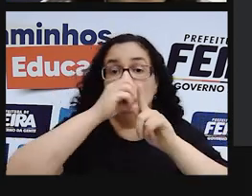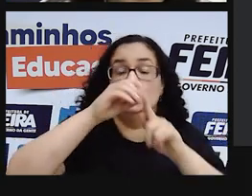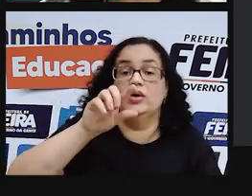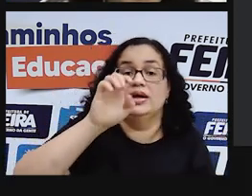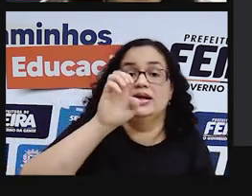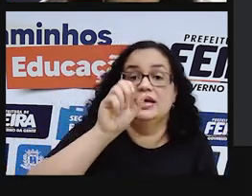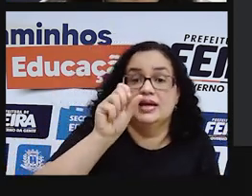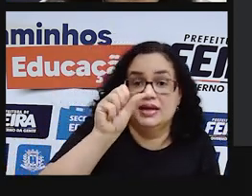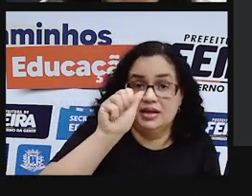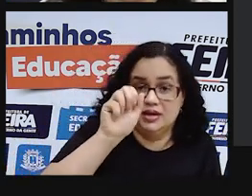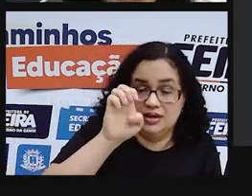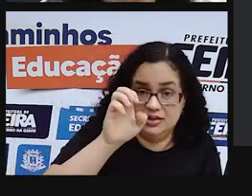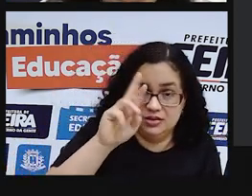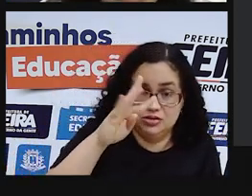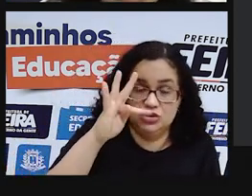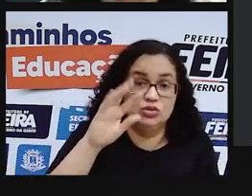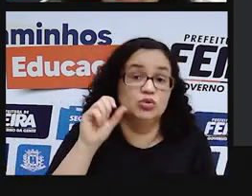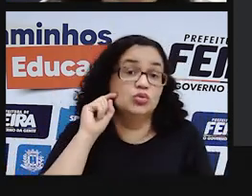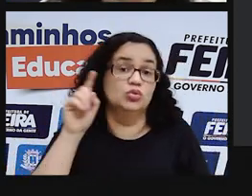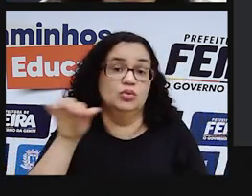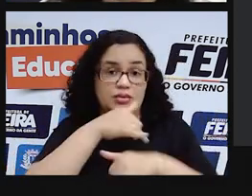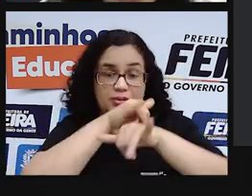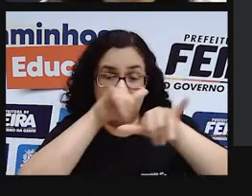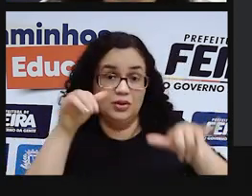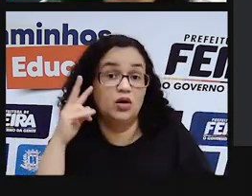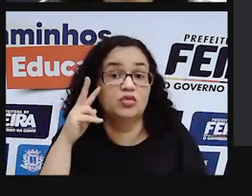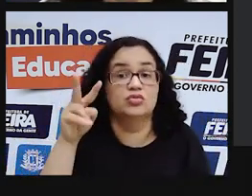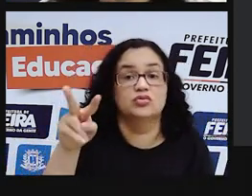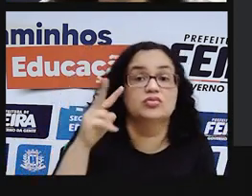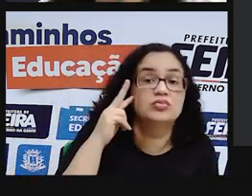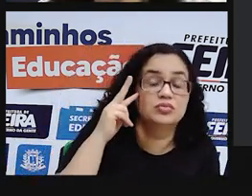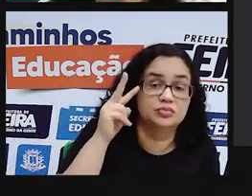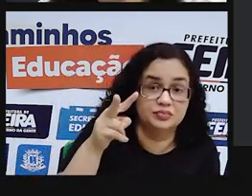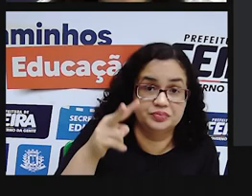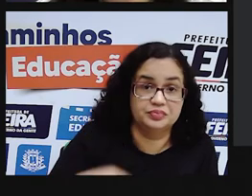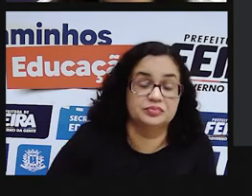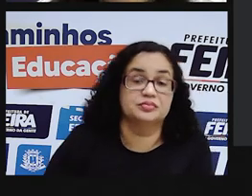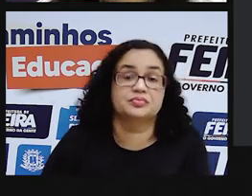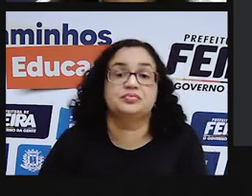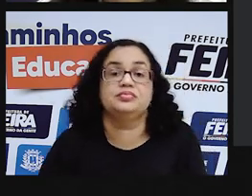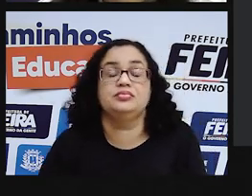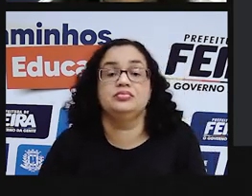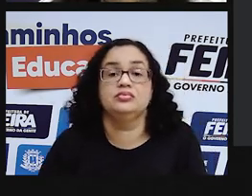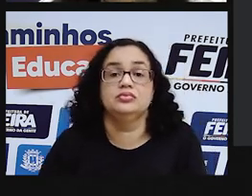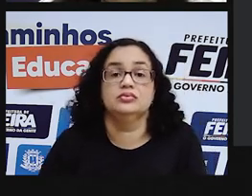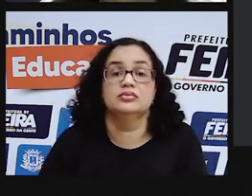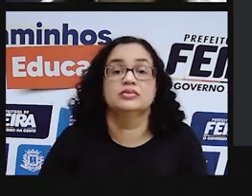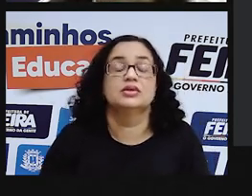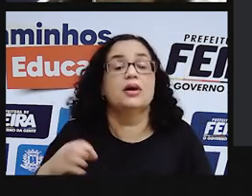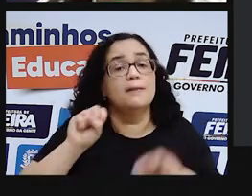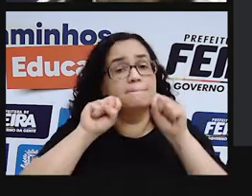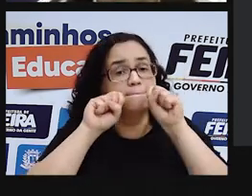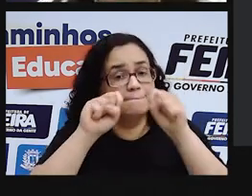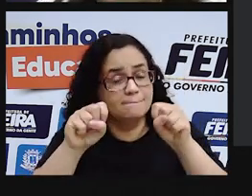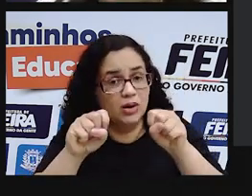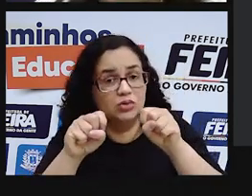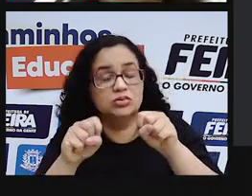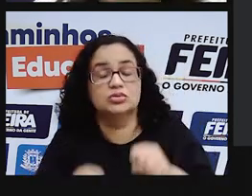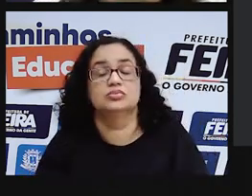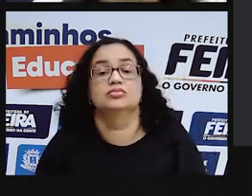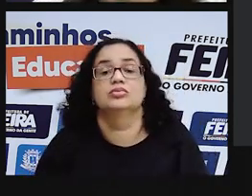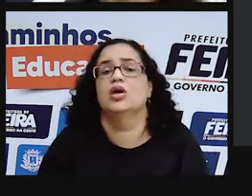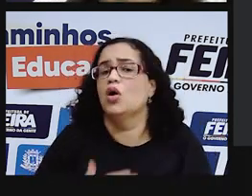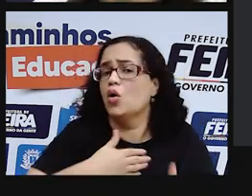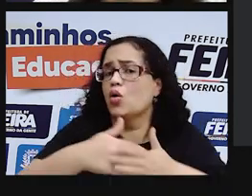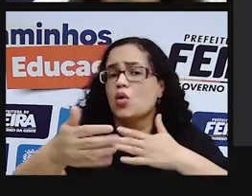ele abre essa parte do programa tão vendo essa ferramenta e através da que a gente pode explorar